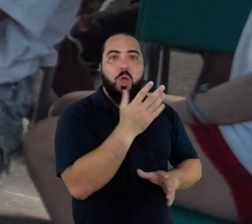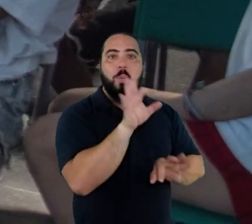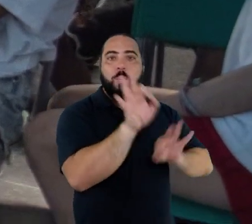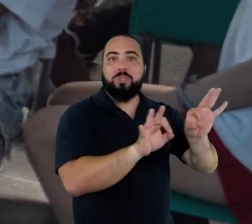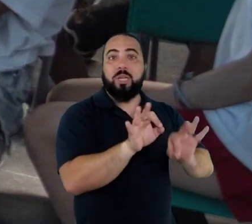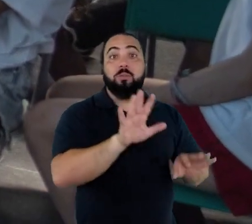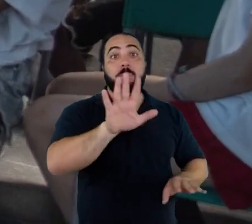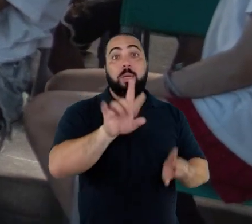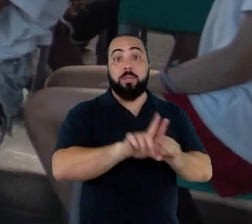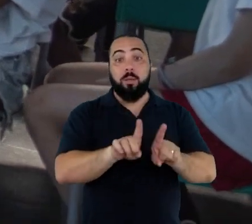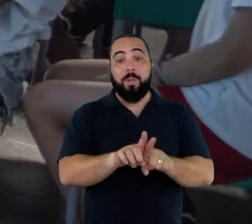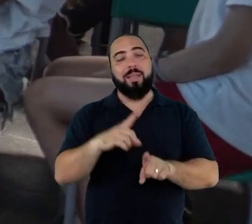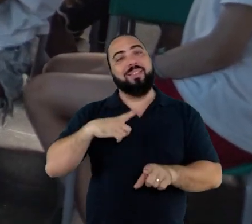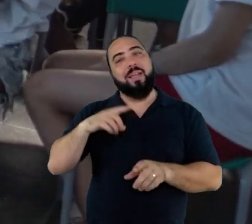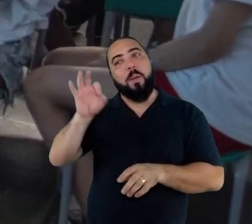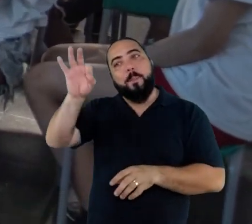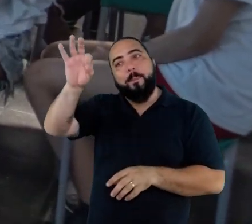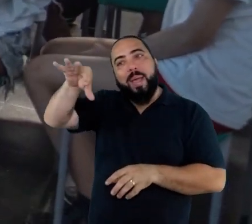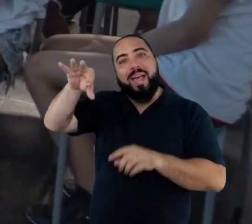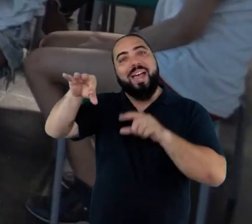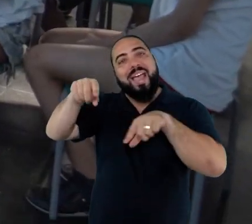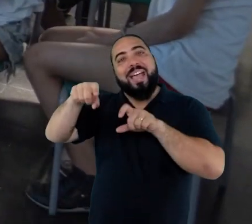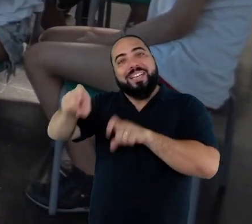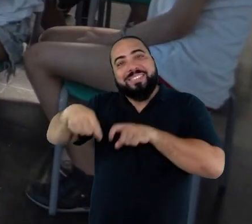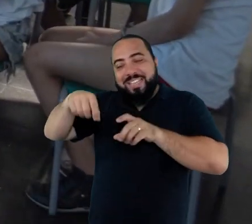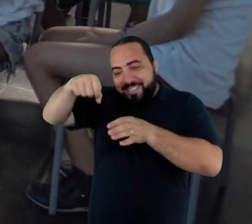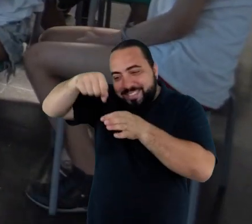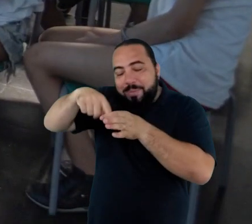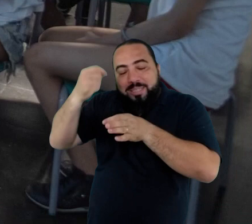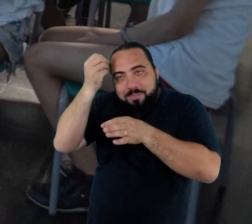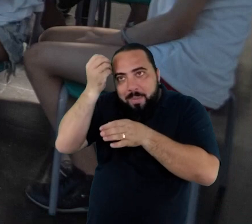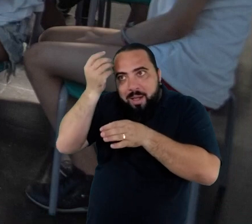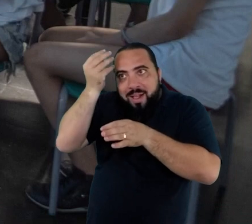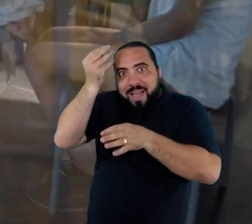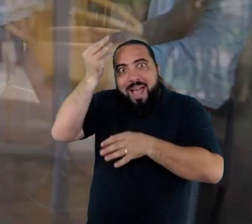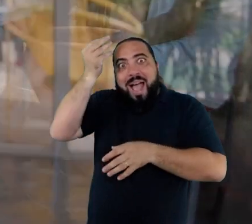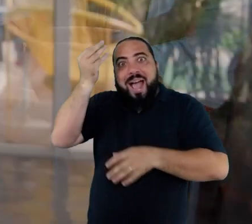projeto, mas colocar uma sementinha na cabeça dessas crianças sobre